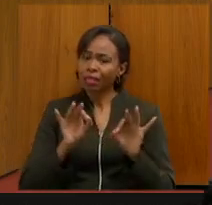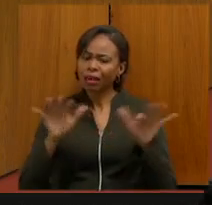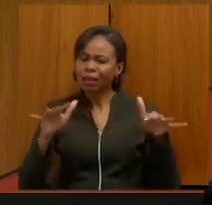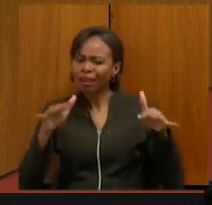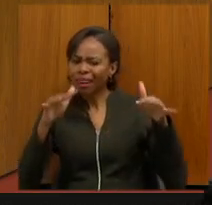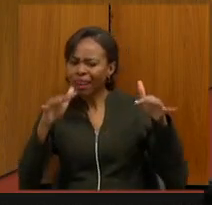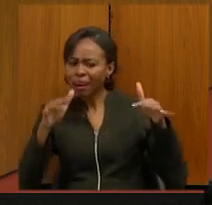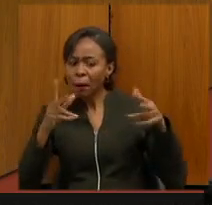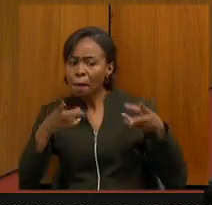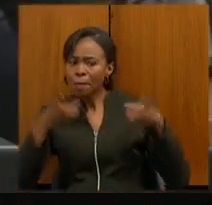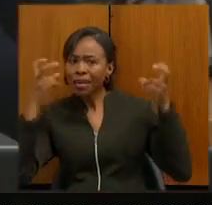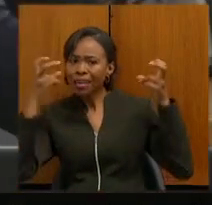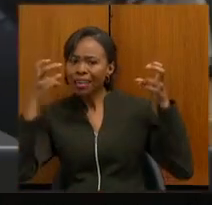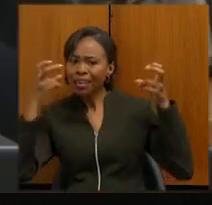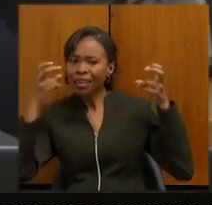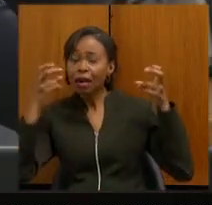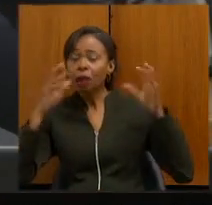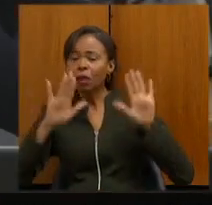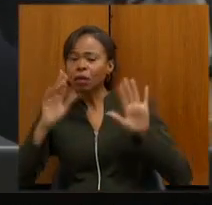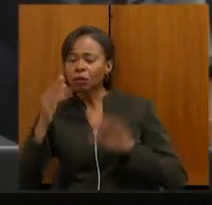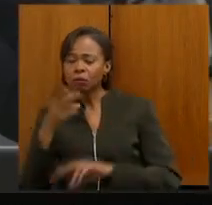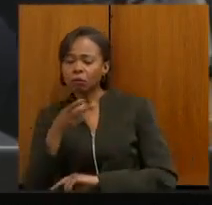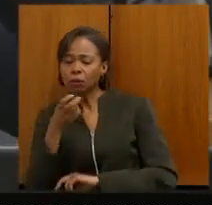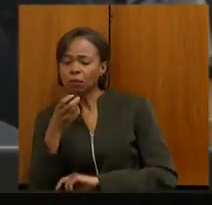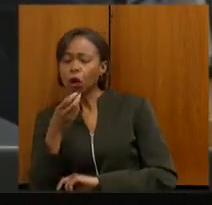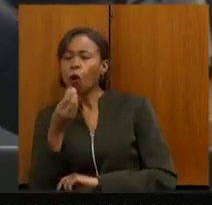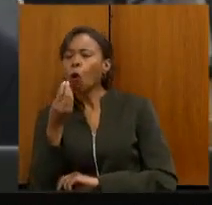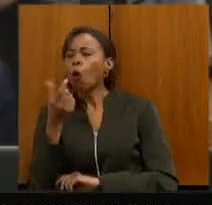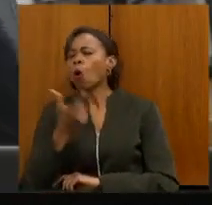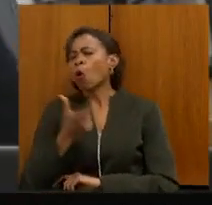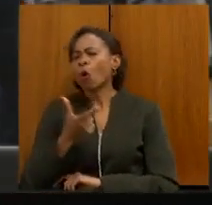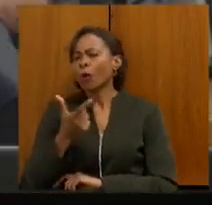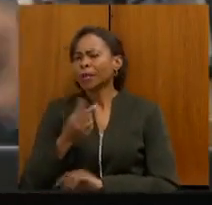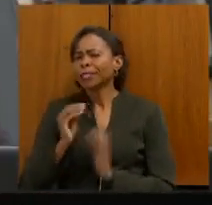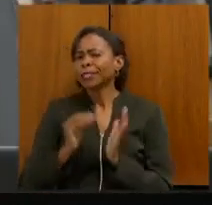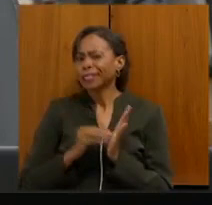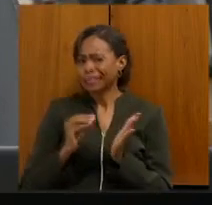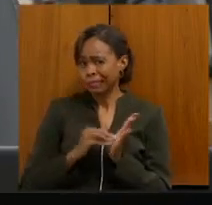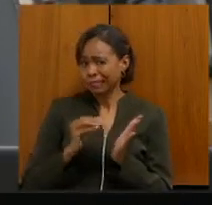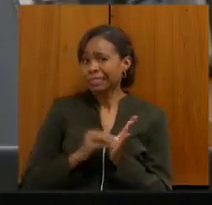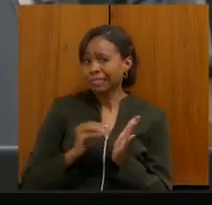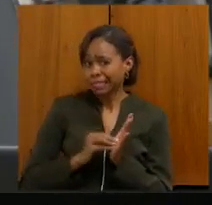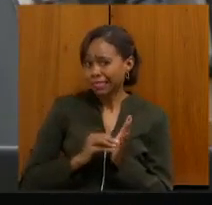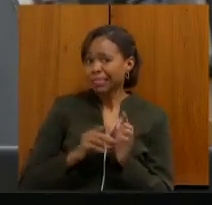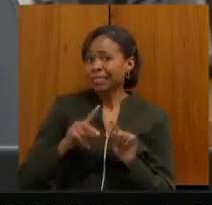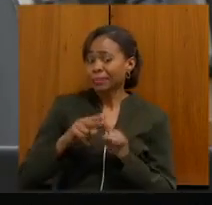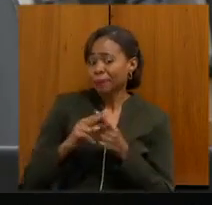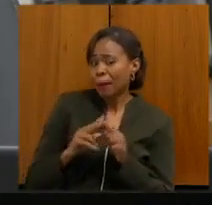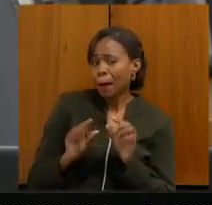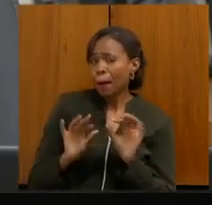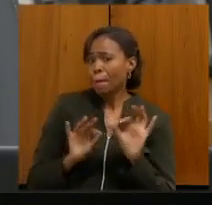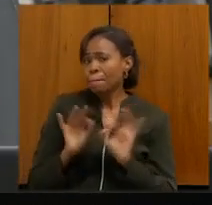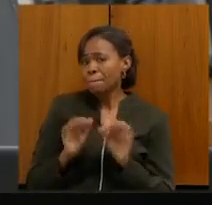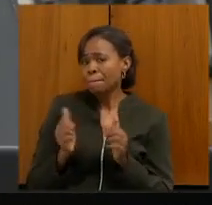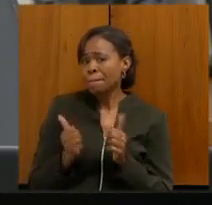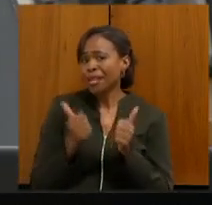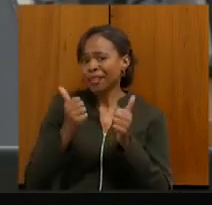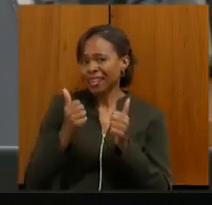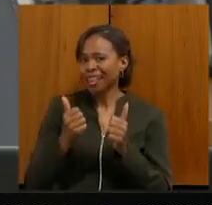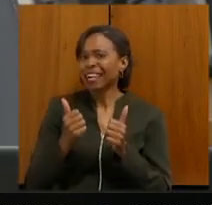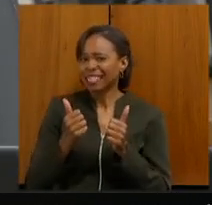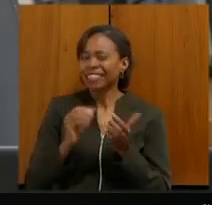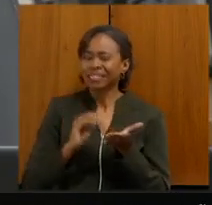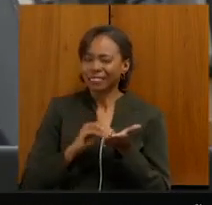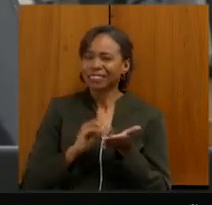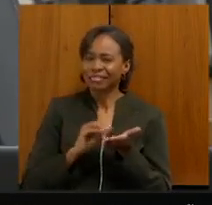já tô vendo onde estão os pontos frágeis né assim onde chama muito das vezes a atenção para outras